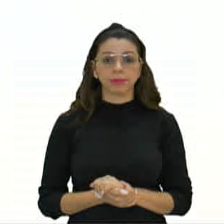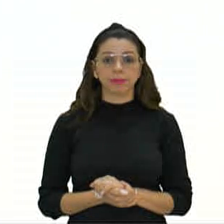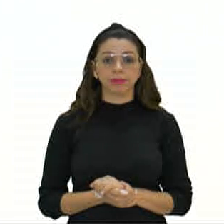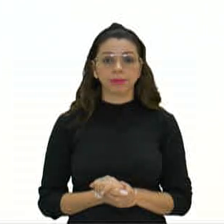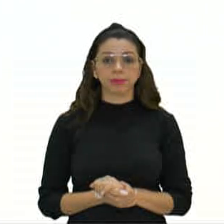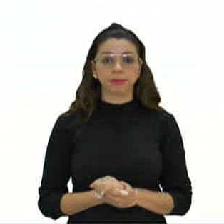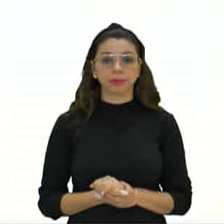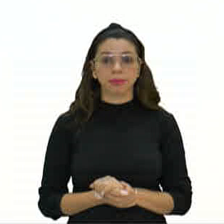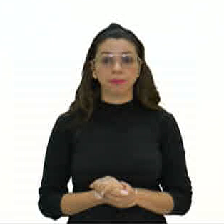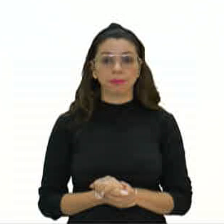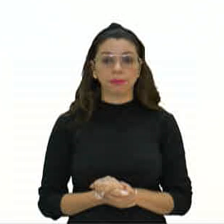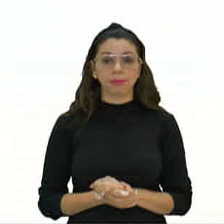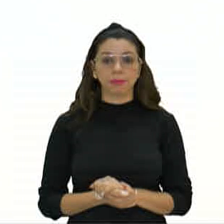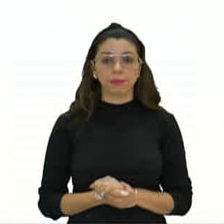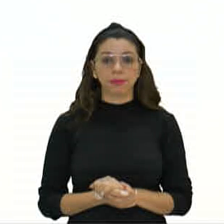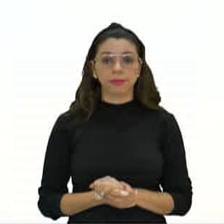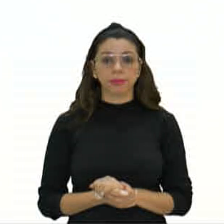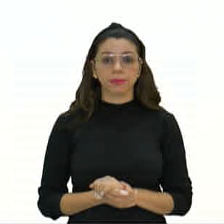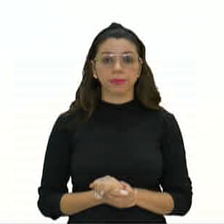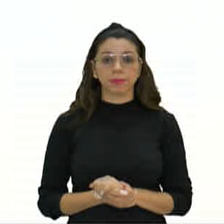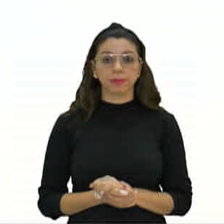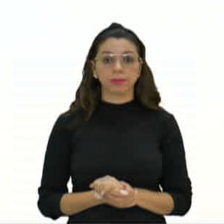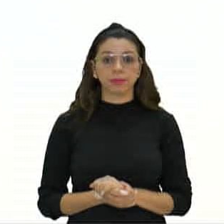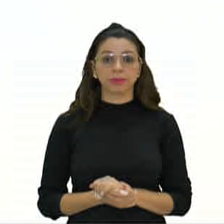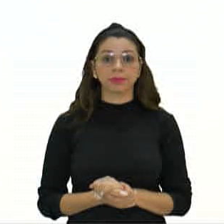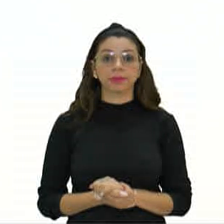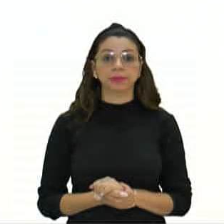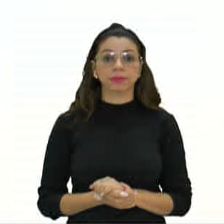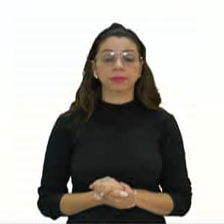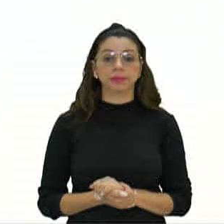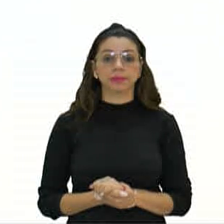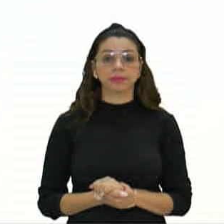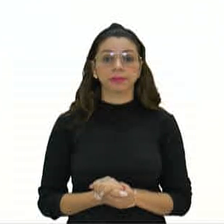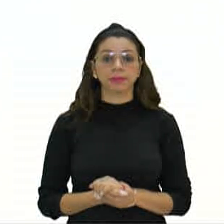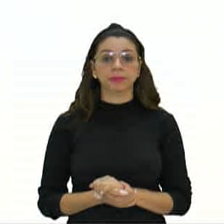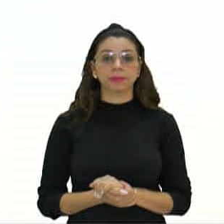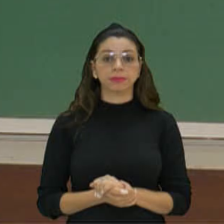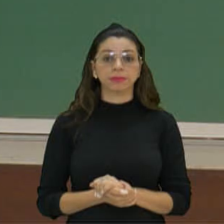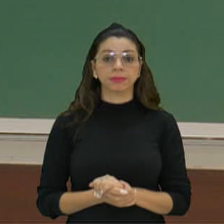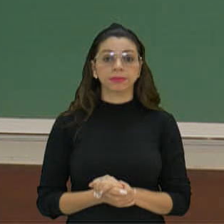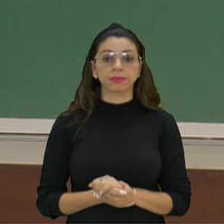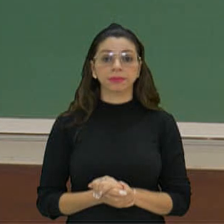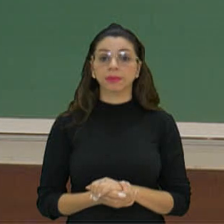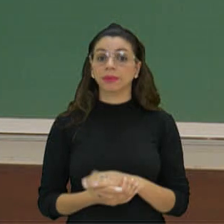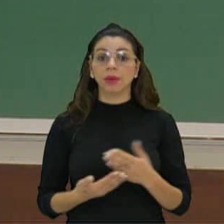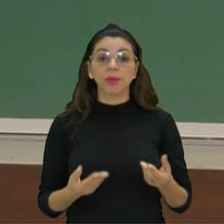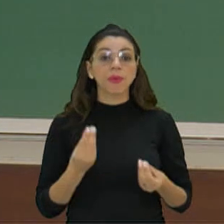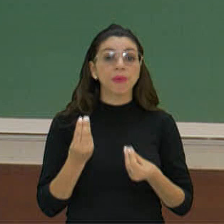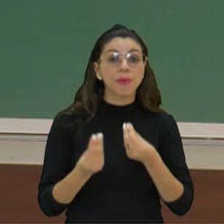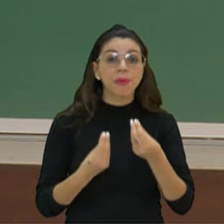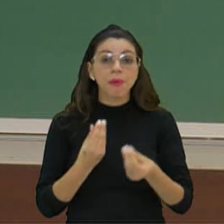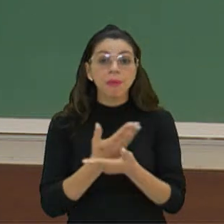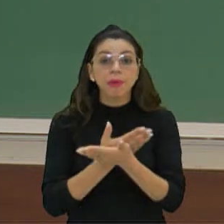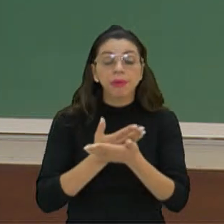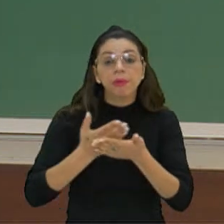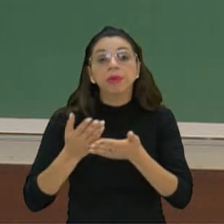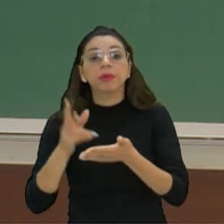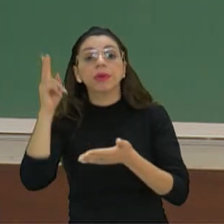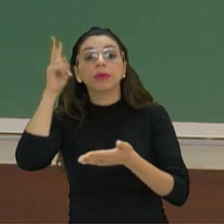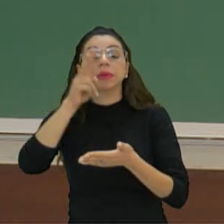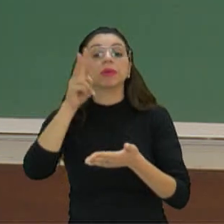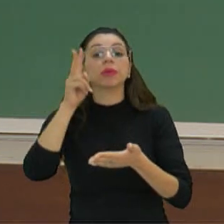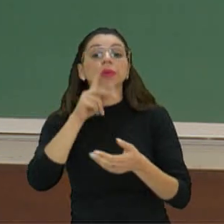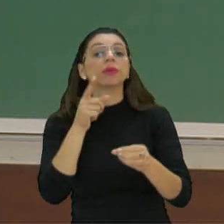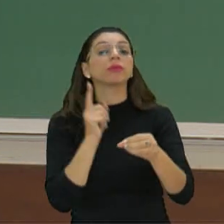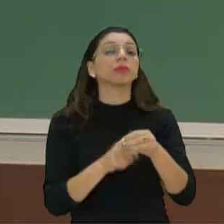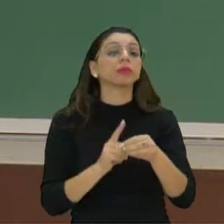farm as well as other properties in the surrounding area. Então, como que começou de fato a história da cidade,